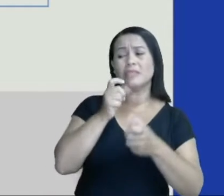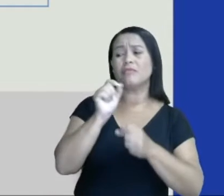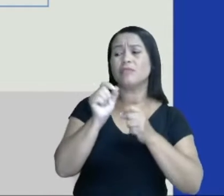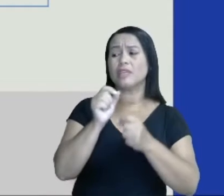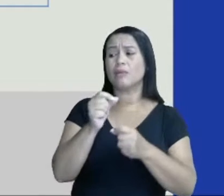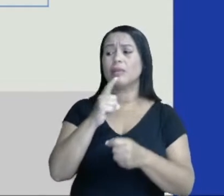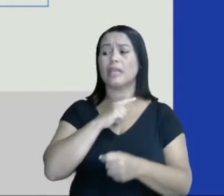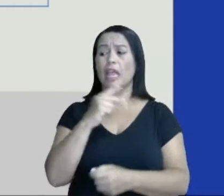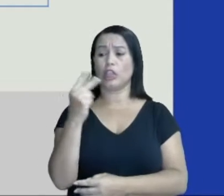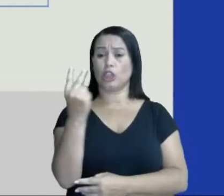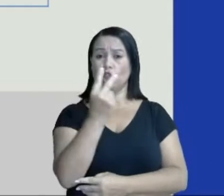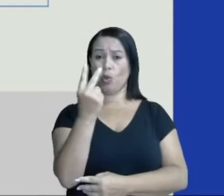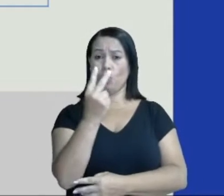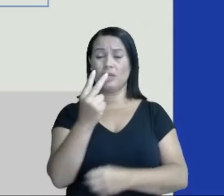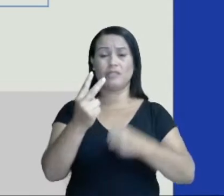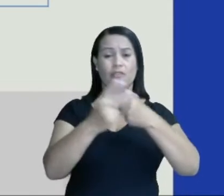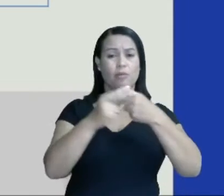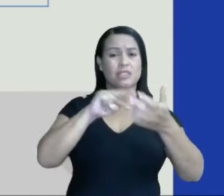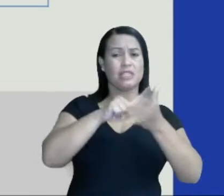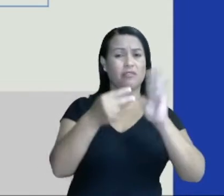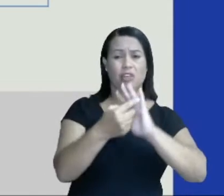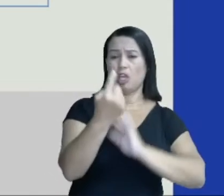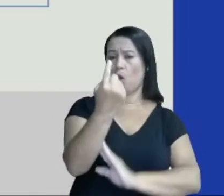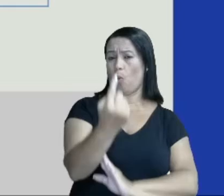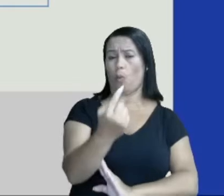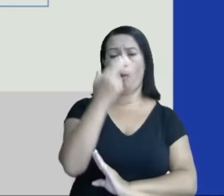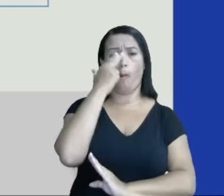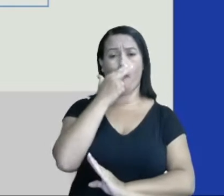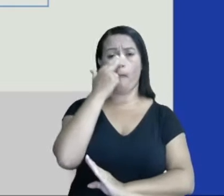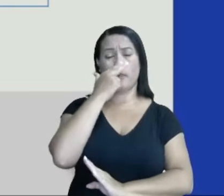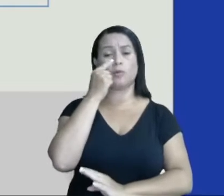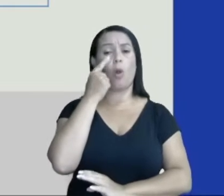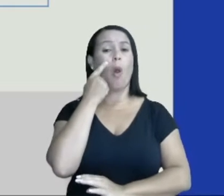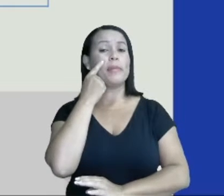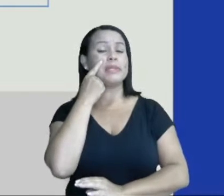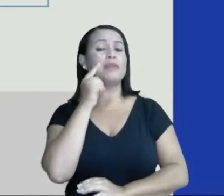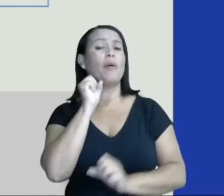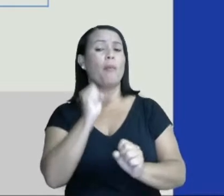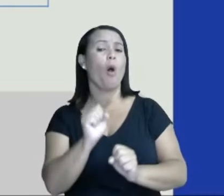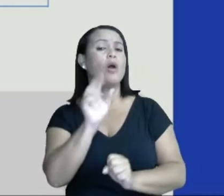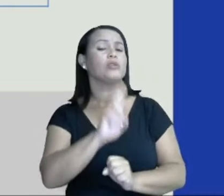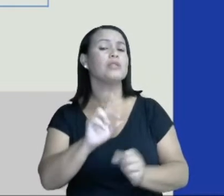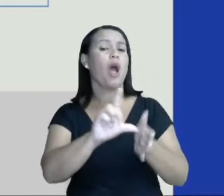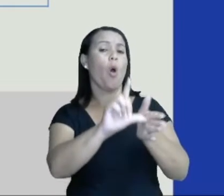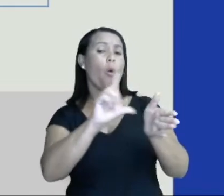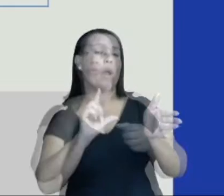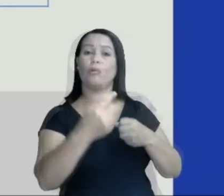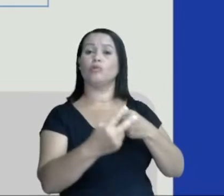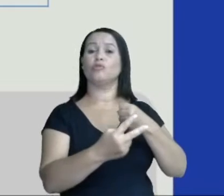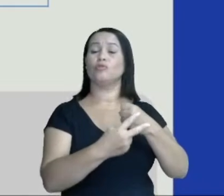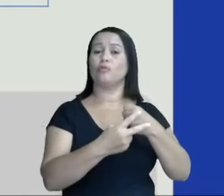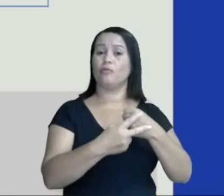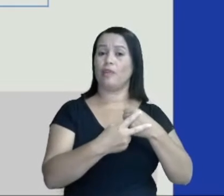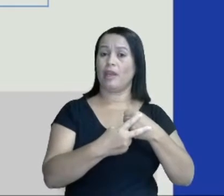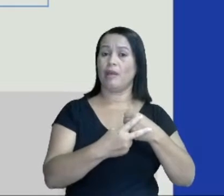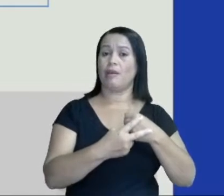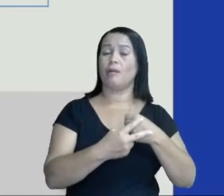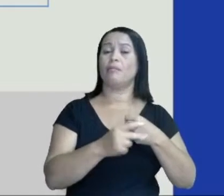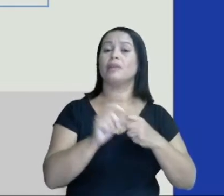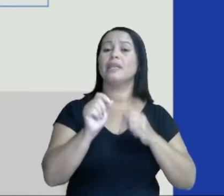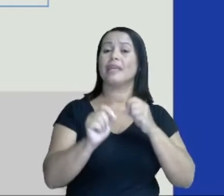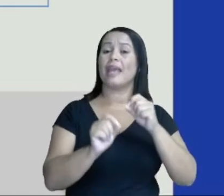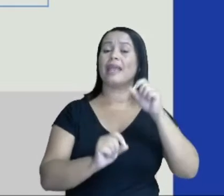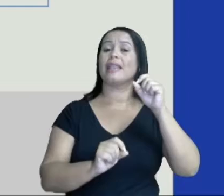que significam uma coisa só. Certo? Aí a gente pode usar ou antes ou depois da perífrase,